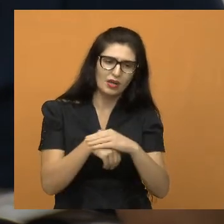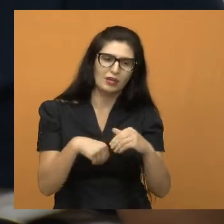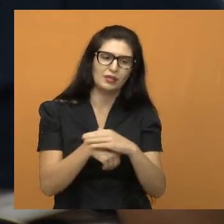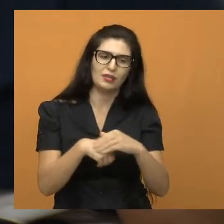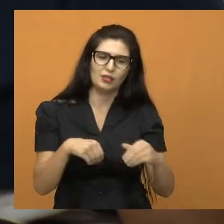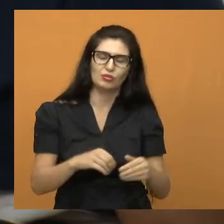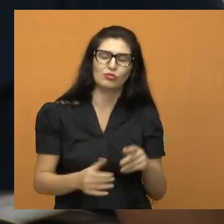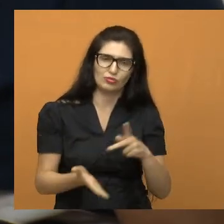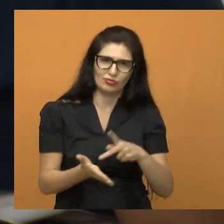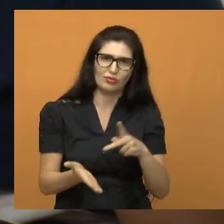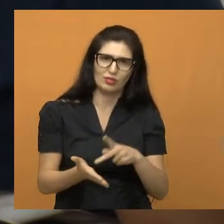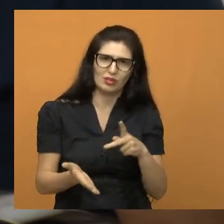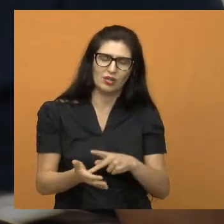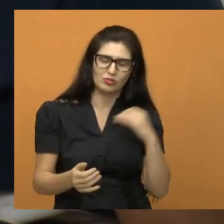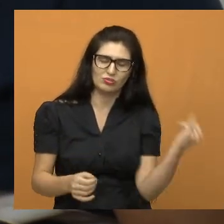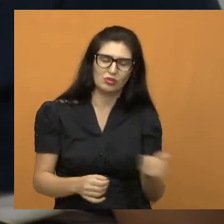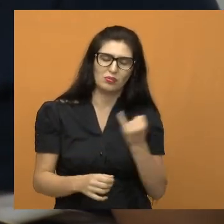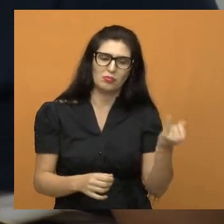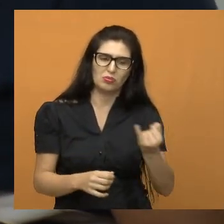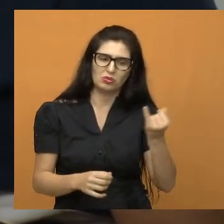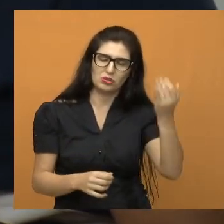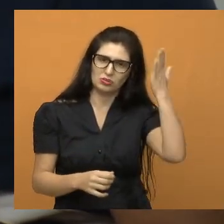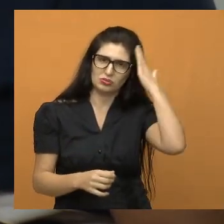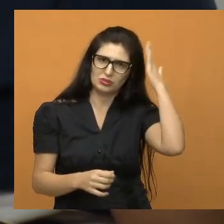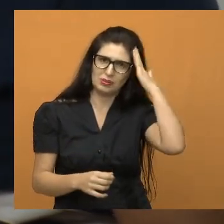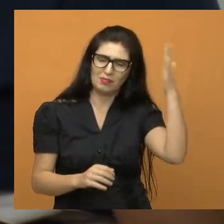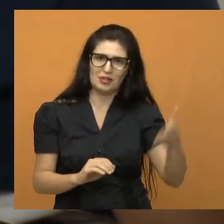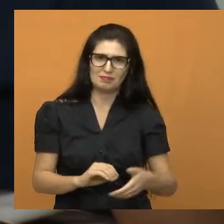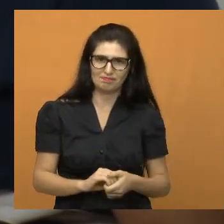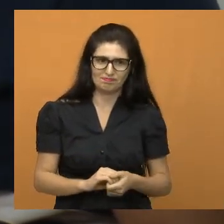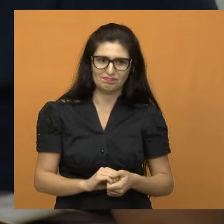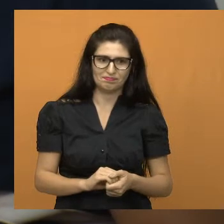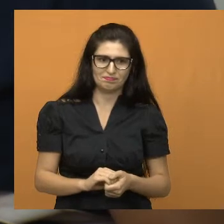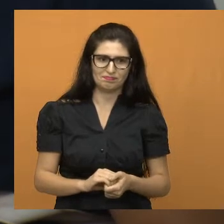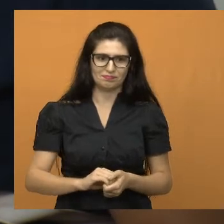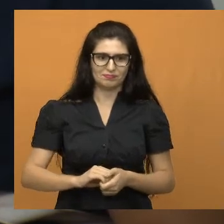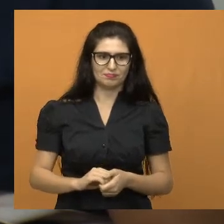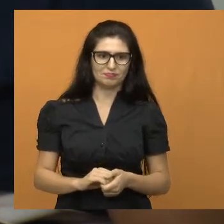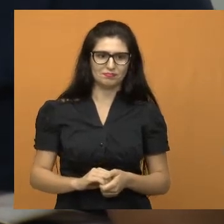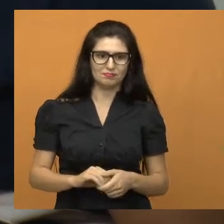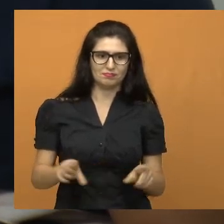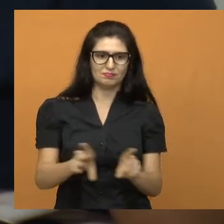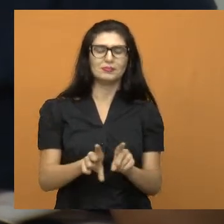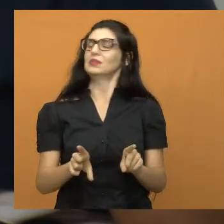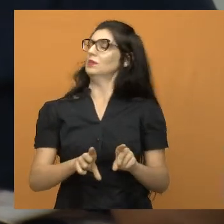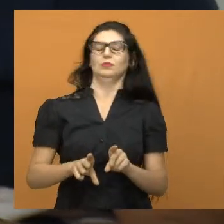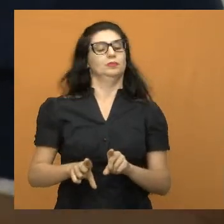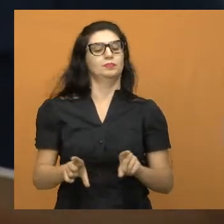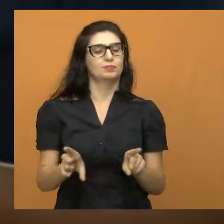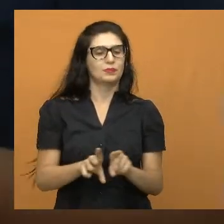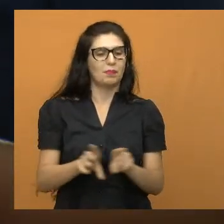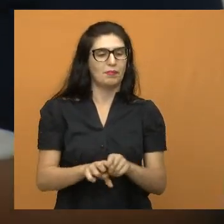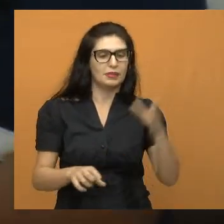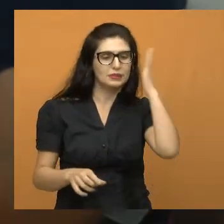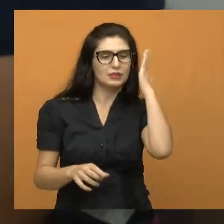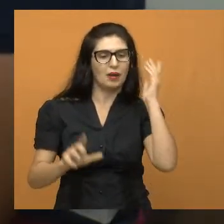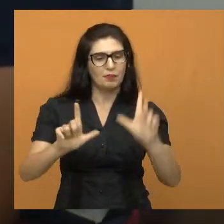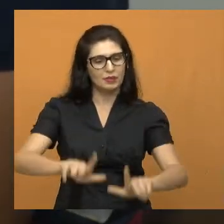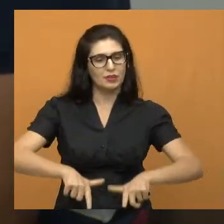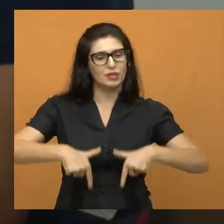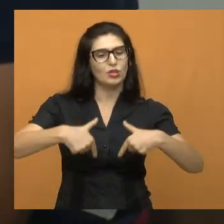visão, é extremamente necessária. E a partir disso, a gente tem a noção de que lutamos por aqueles que